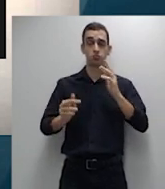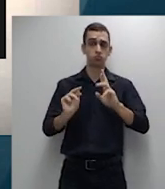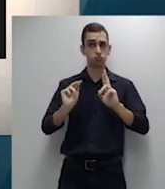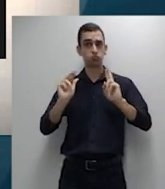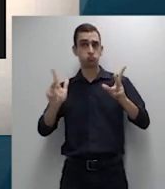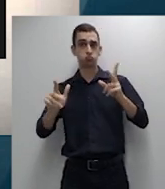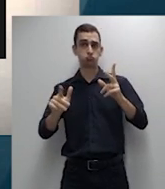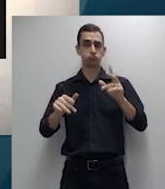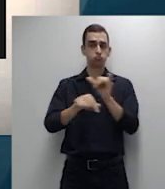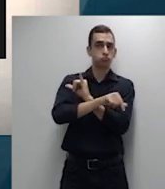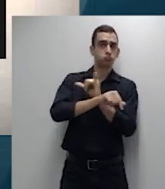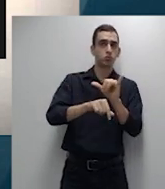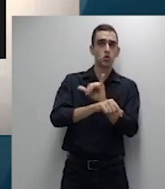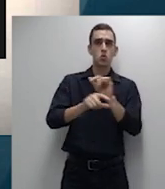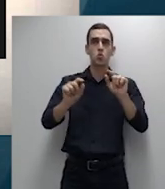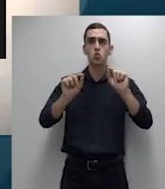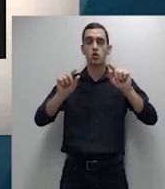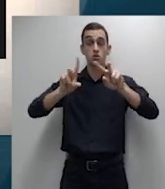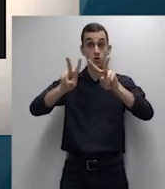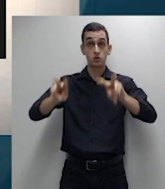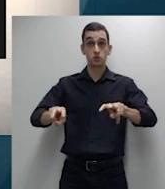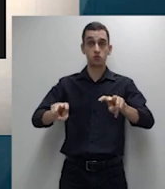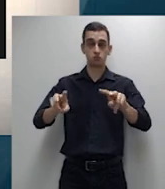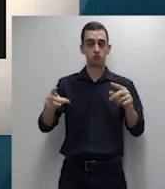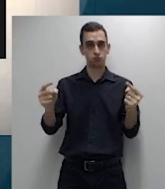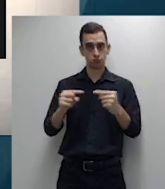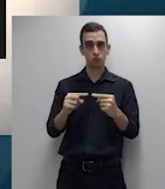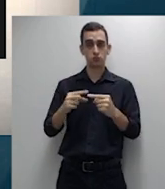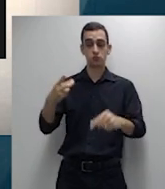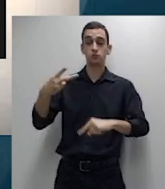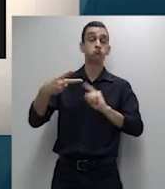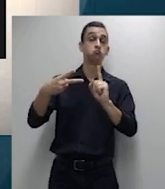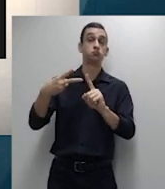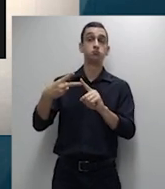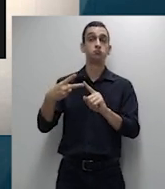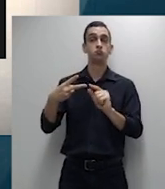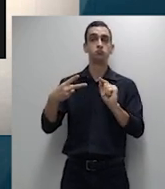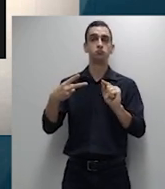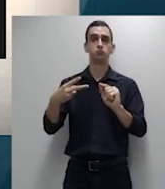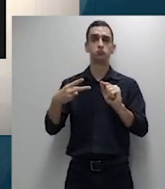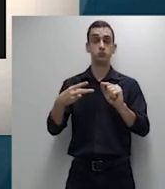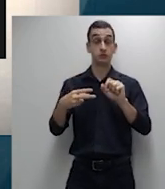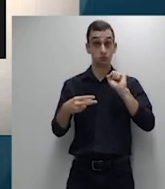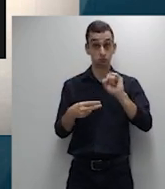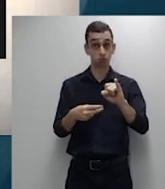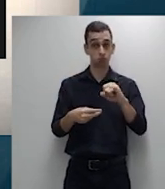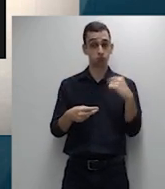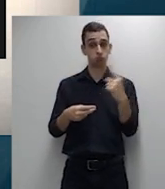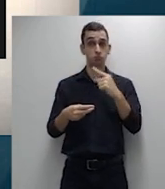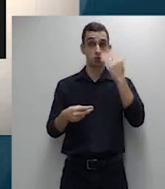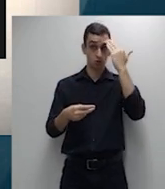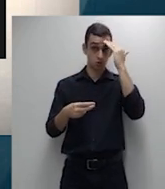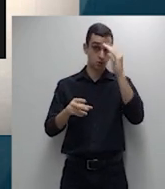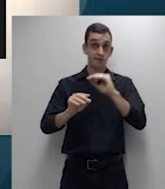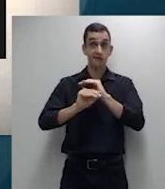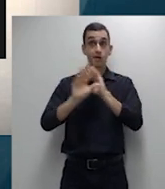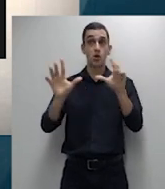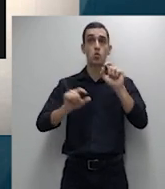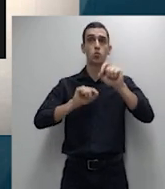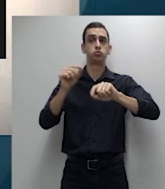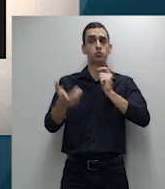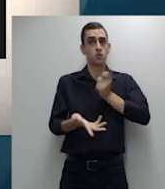da aplicação do tema 261 ou segundo é preciso entender e não é